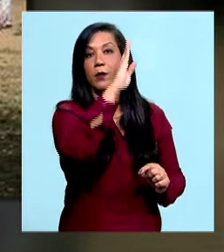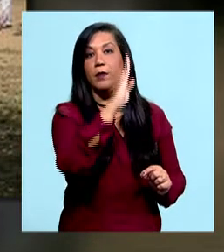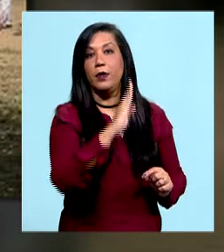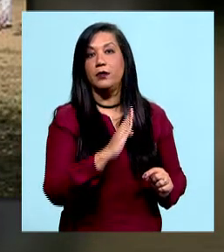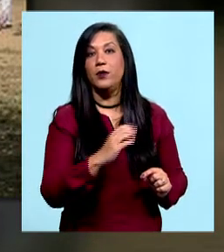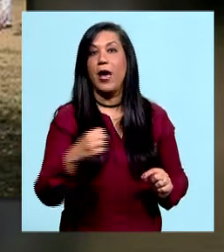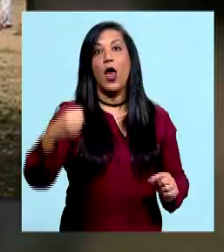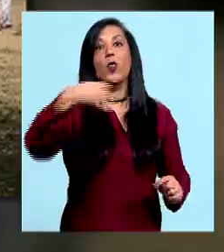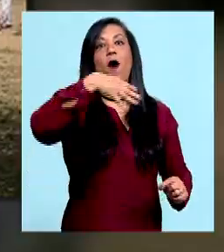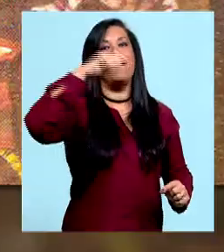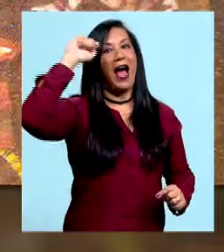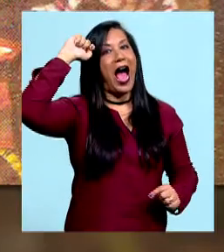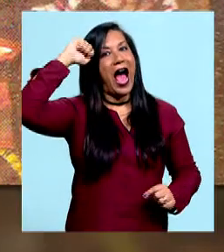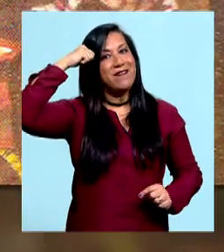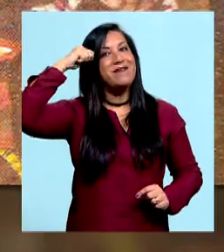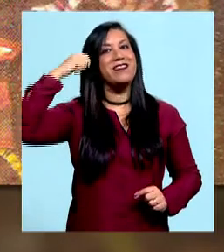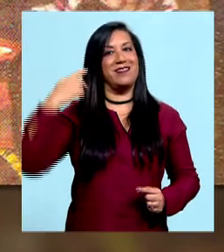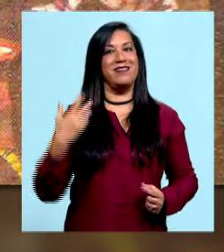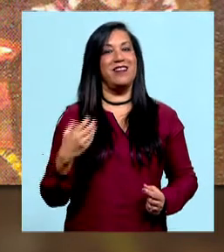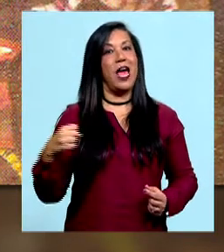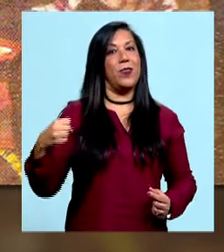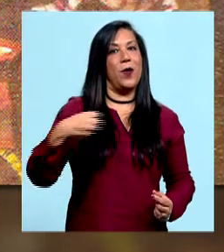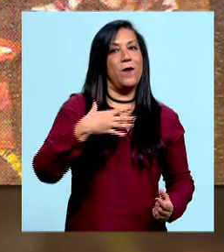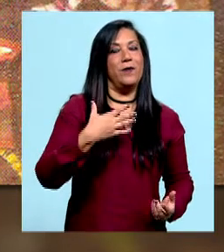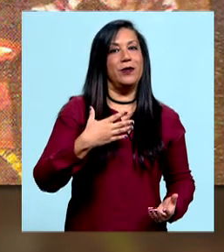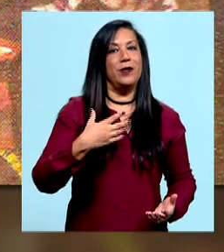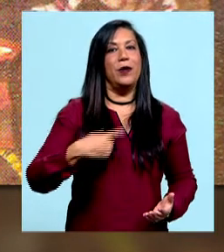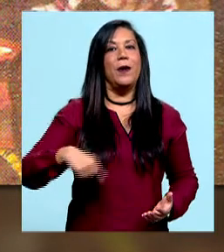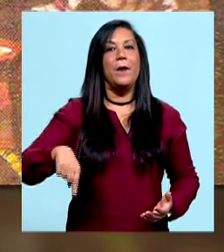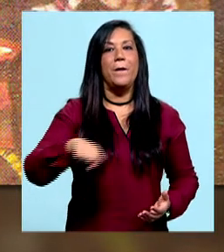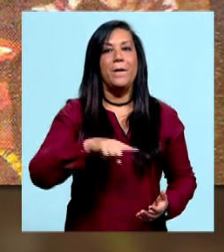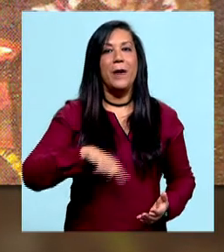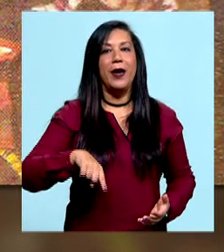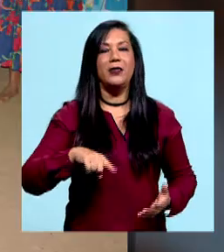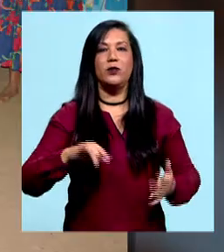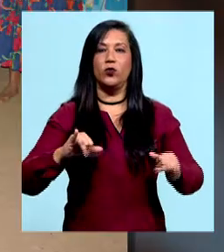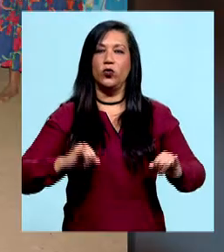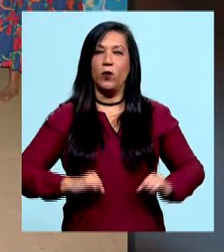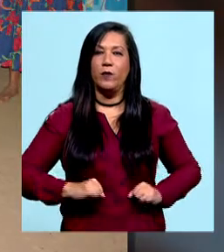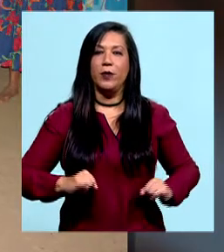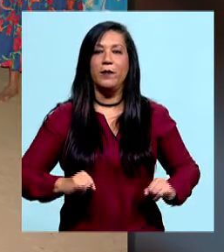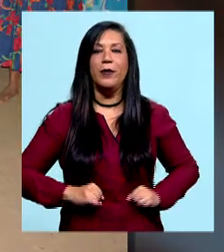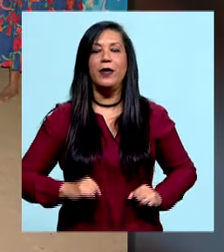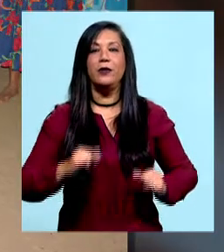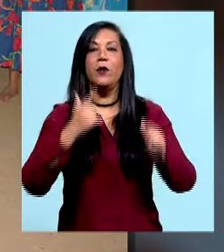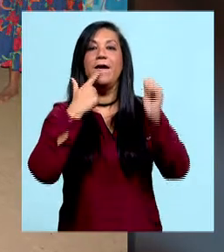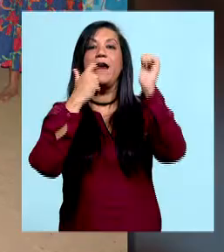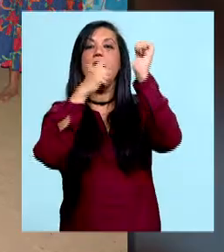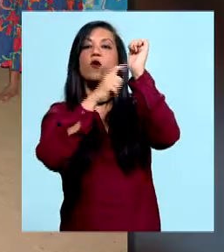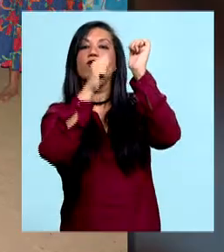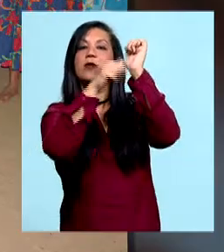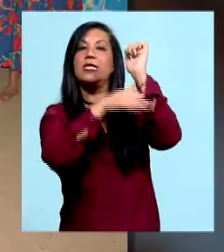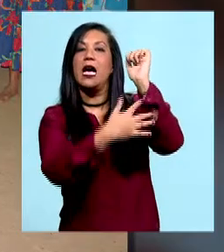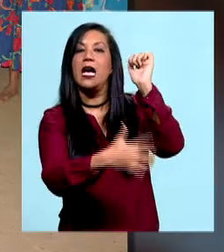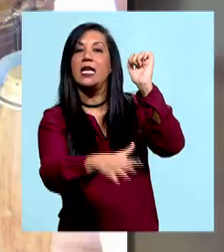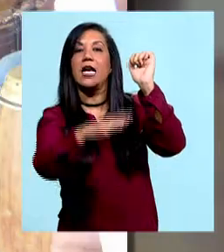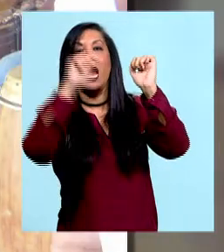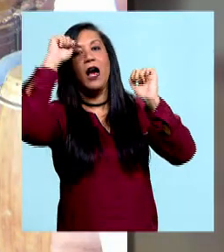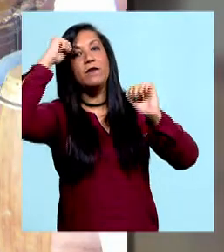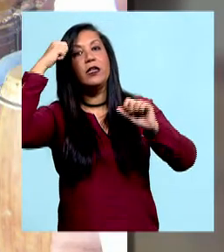nova África, que nos foi dado na mais perfeita dor. É o sangue africano que